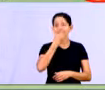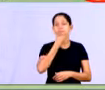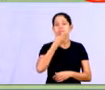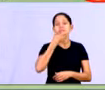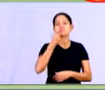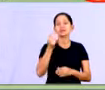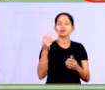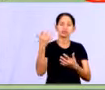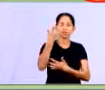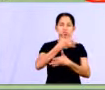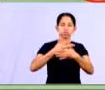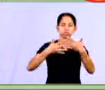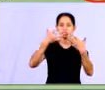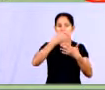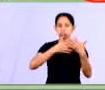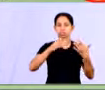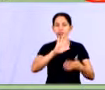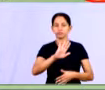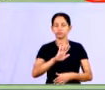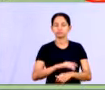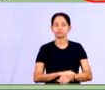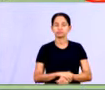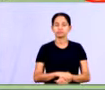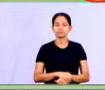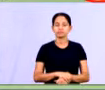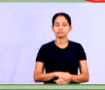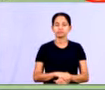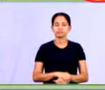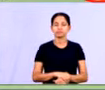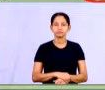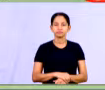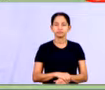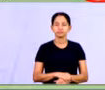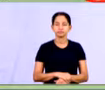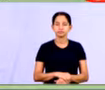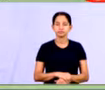pouco confuso. Só vamos entender.